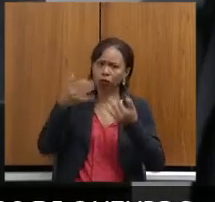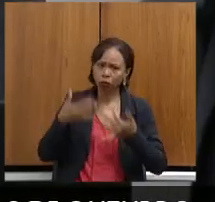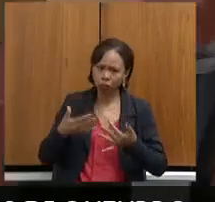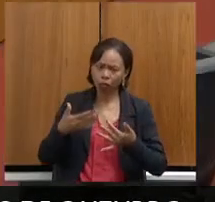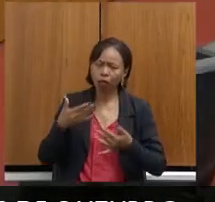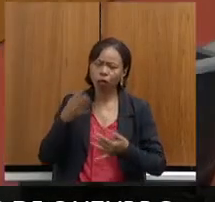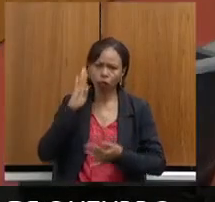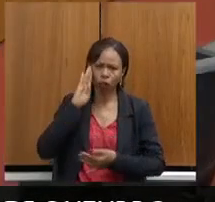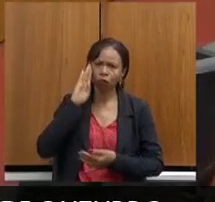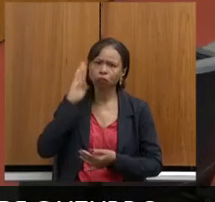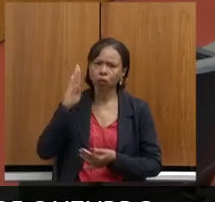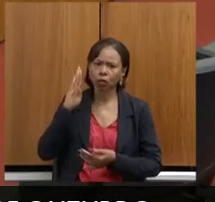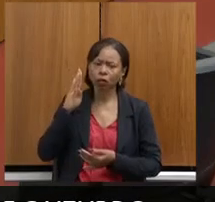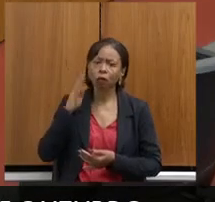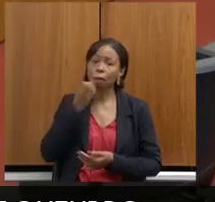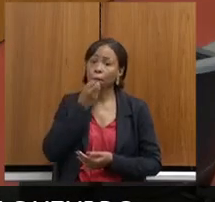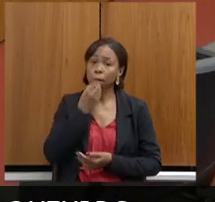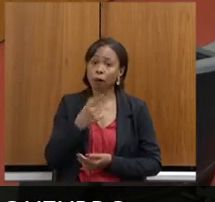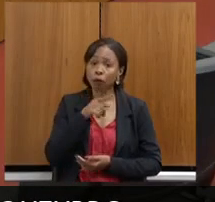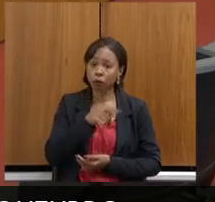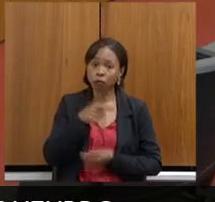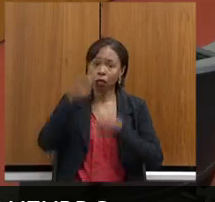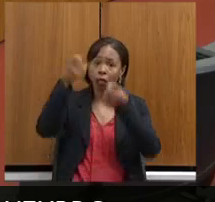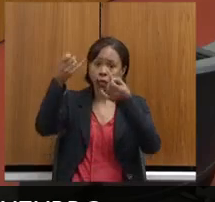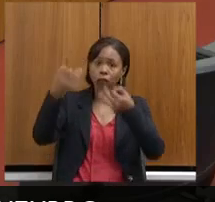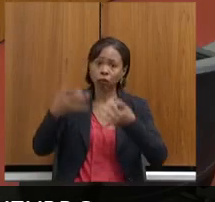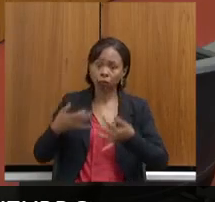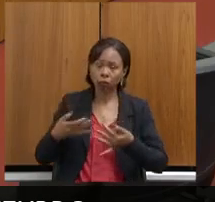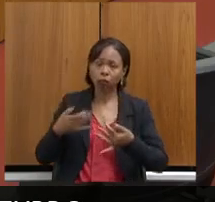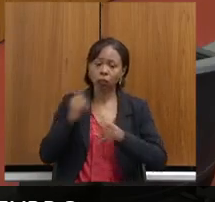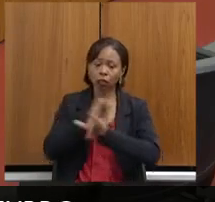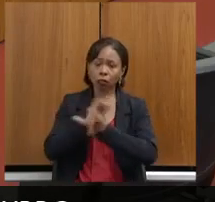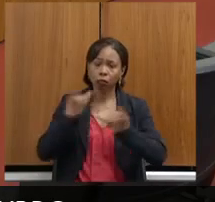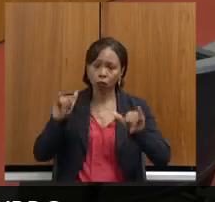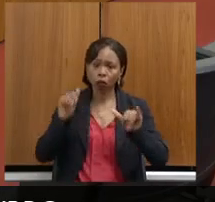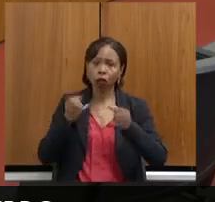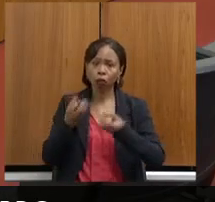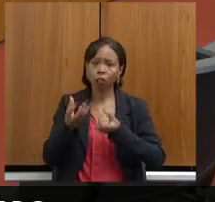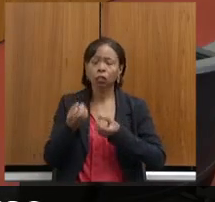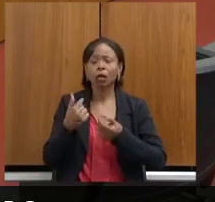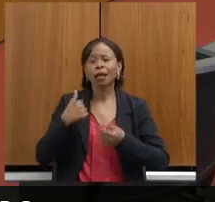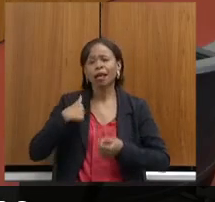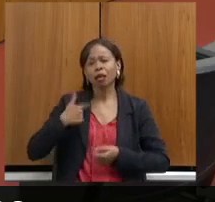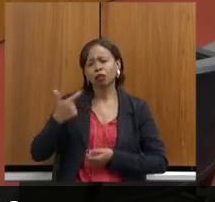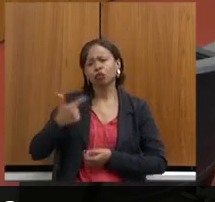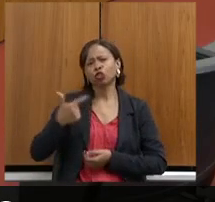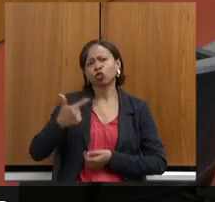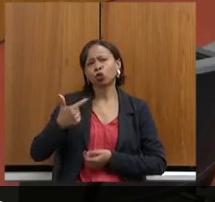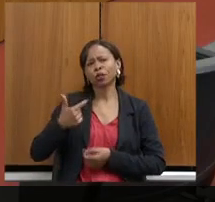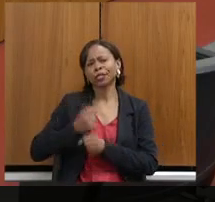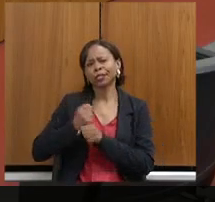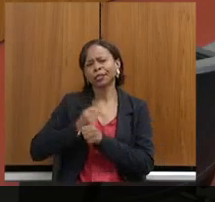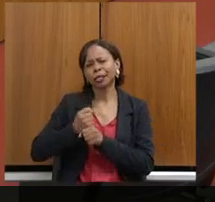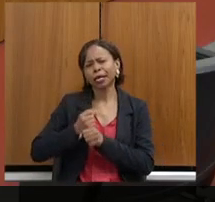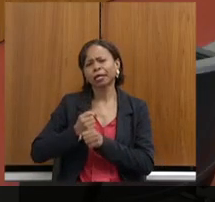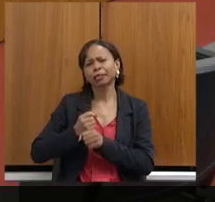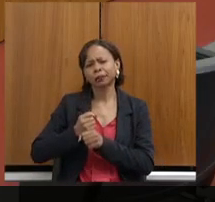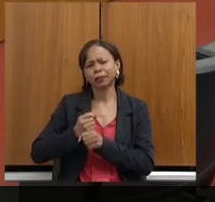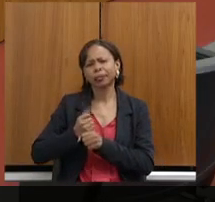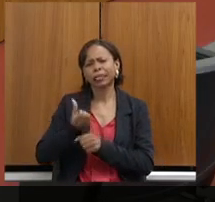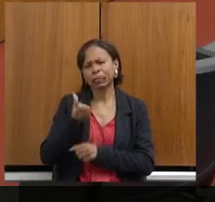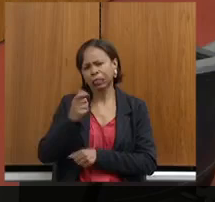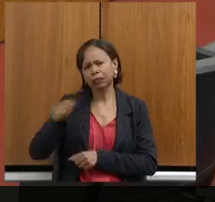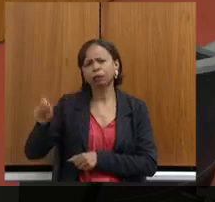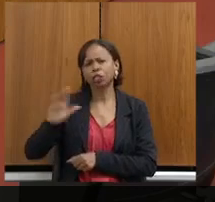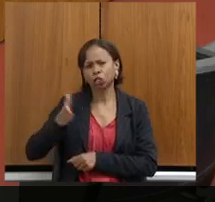sou internalize essa fala porque eu estou aqui há 22 anos e meio e Desde o Primeiro Momento